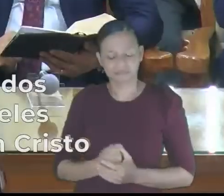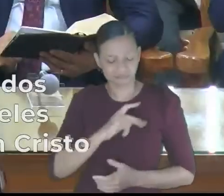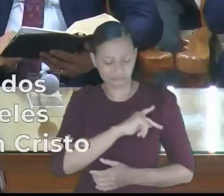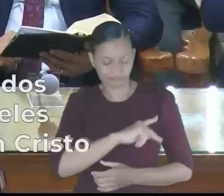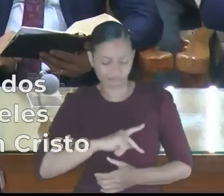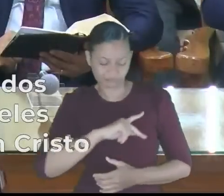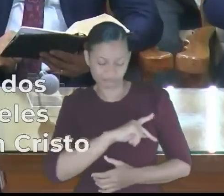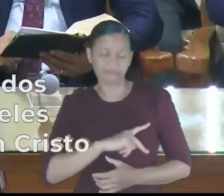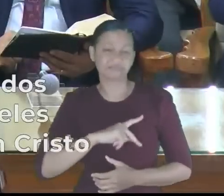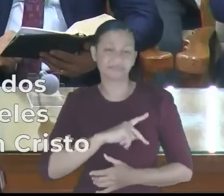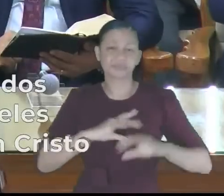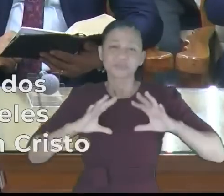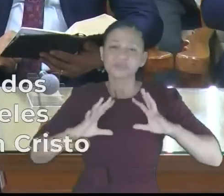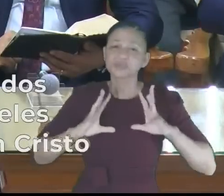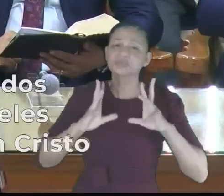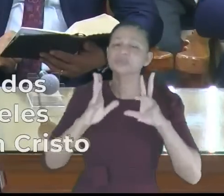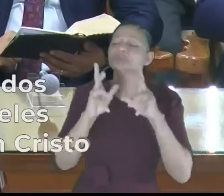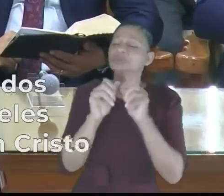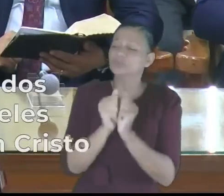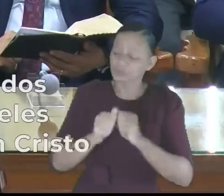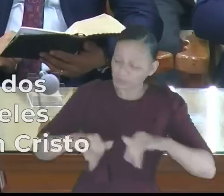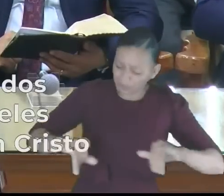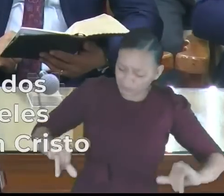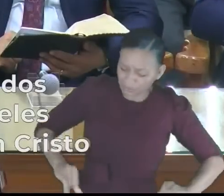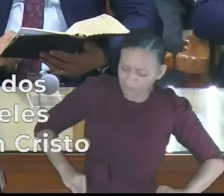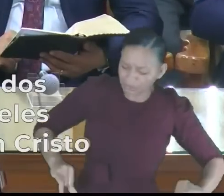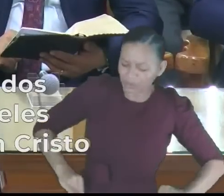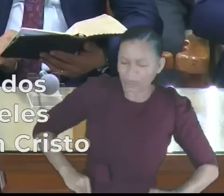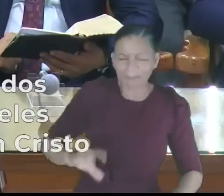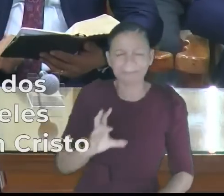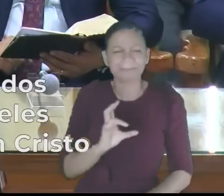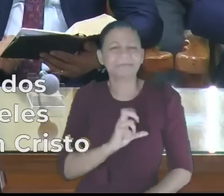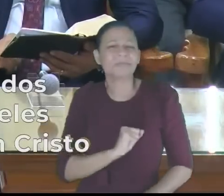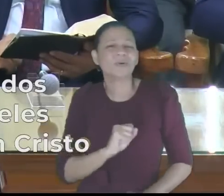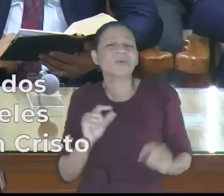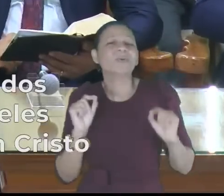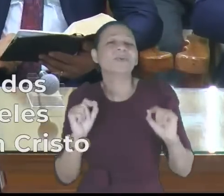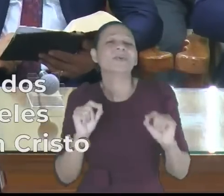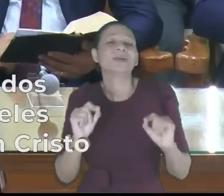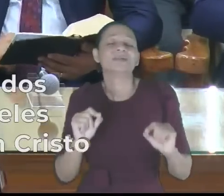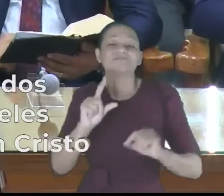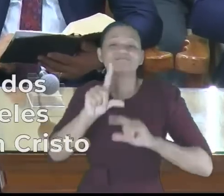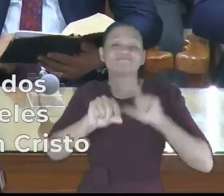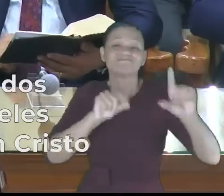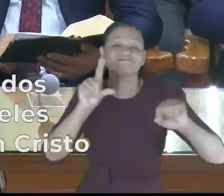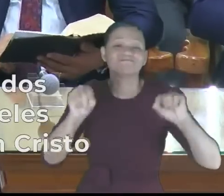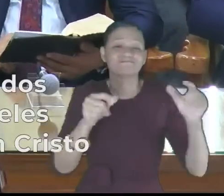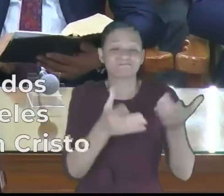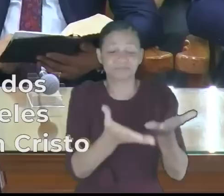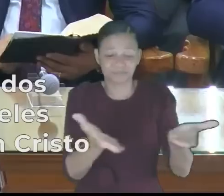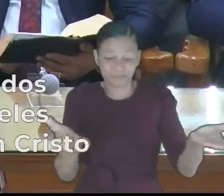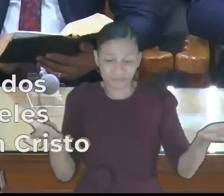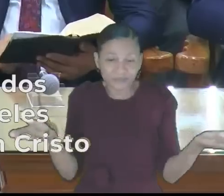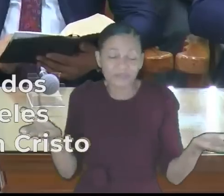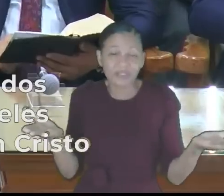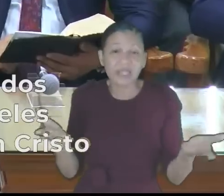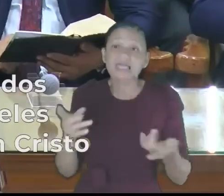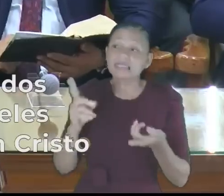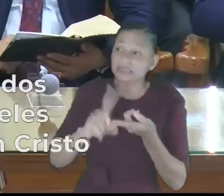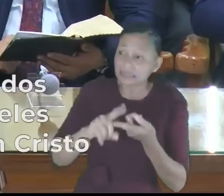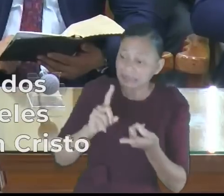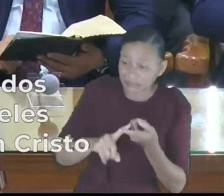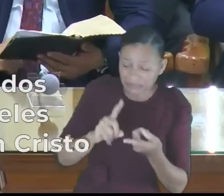tudo sofro por amor de quem, meus amados irmãos? Dos escolhidos. Dos escolhidos. Para que também